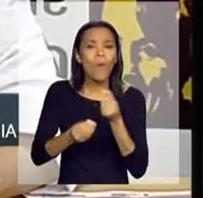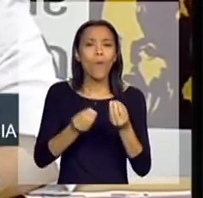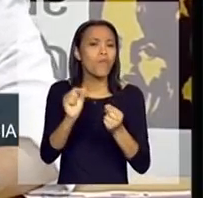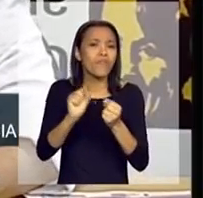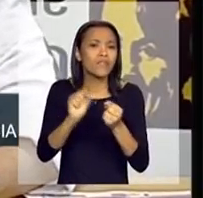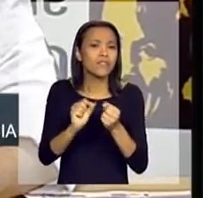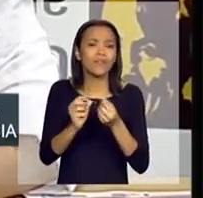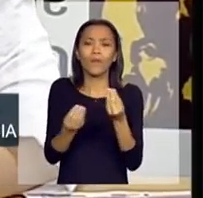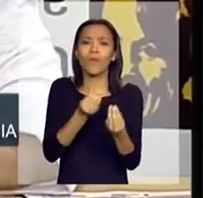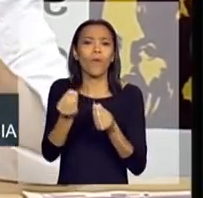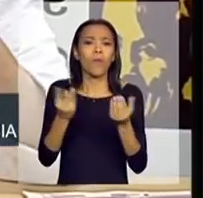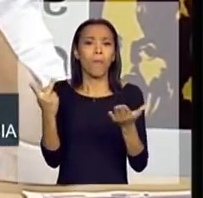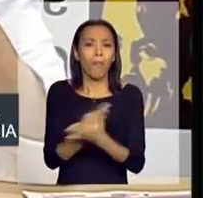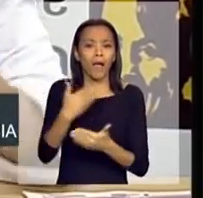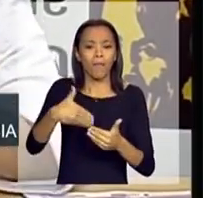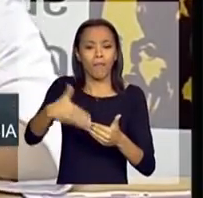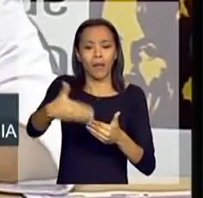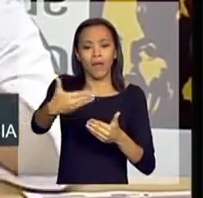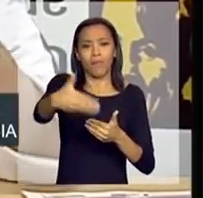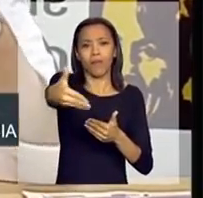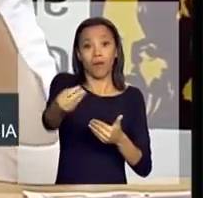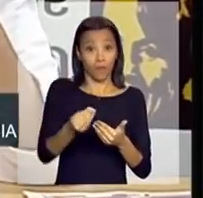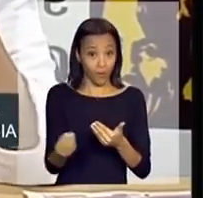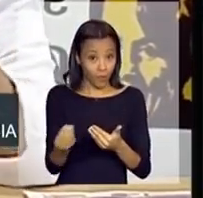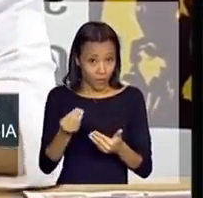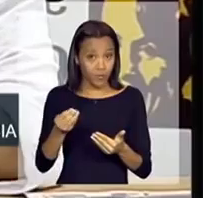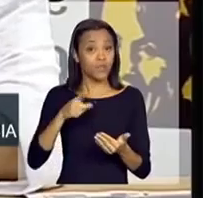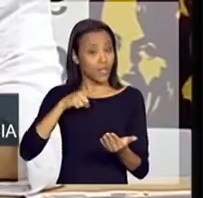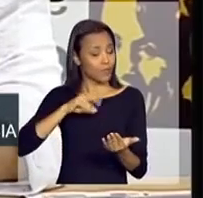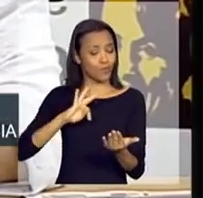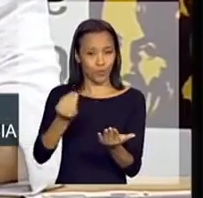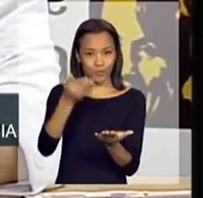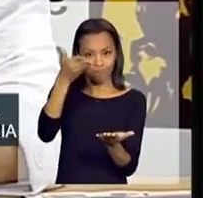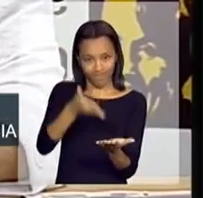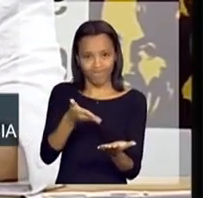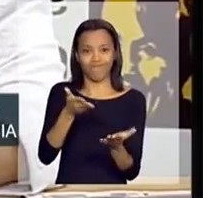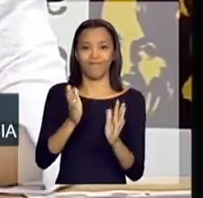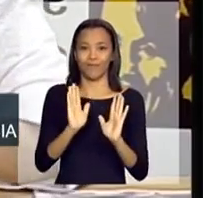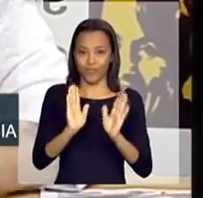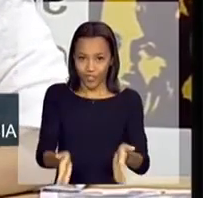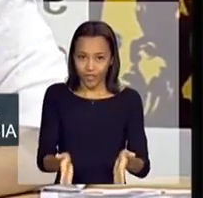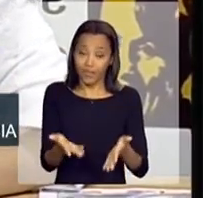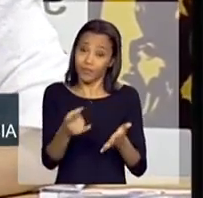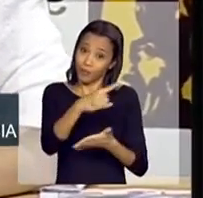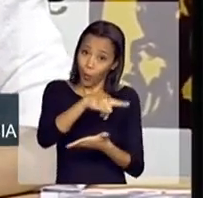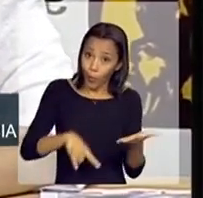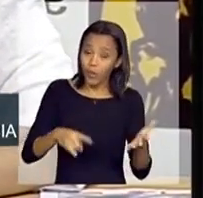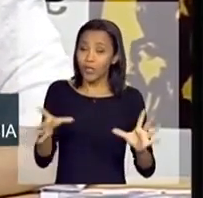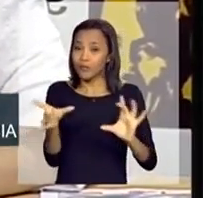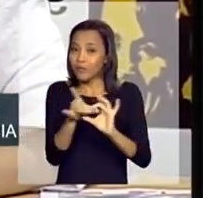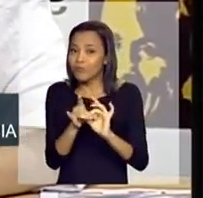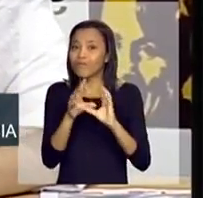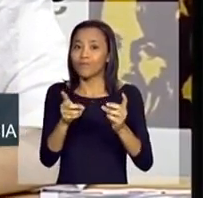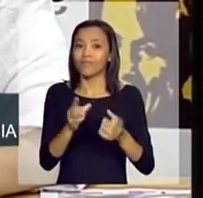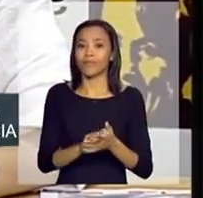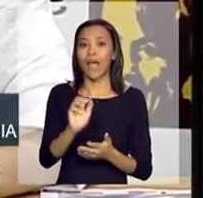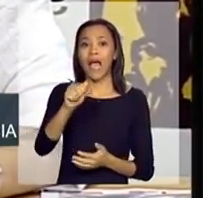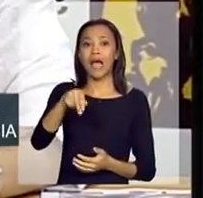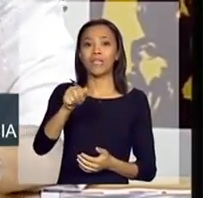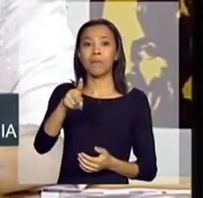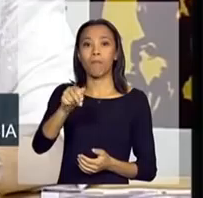fazer, né? Temos os fluxos e temos os protocolos, não é, Ana Paula? Então, a Ana Paula é a nossa